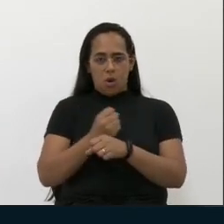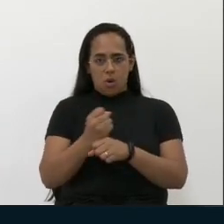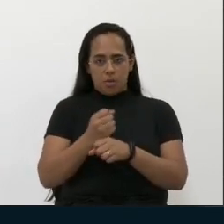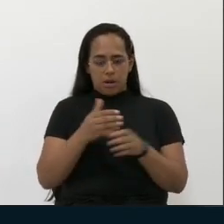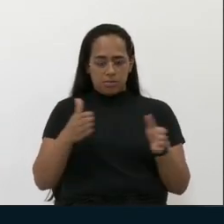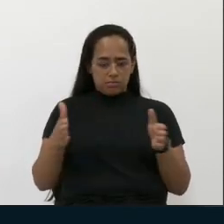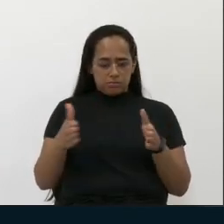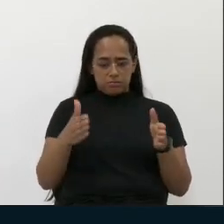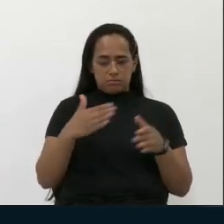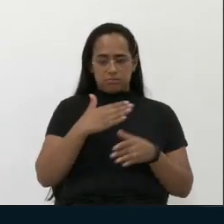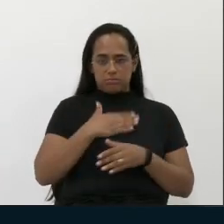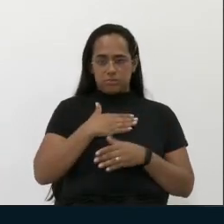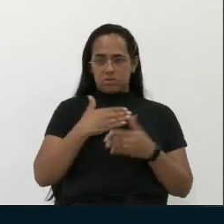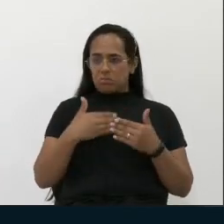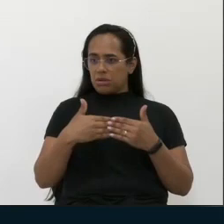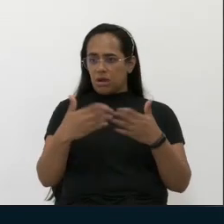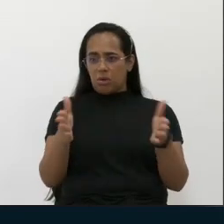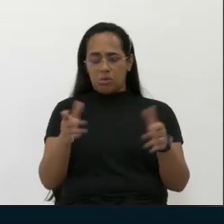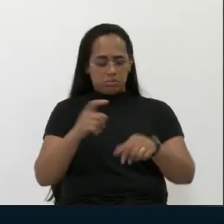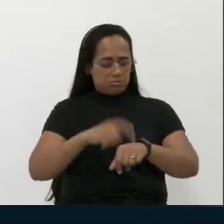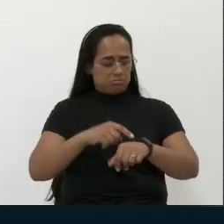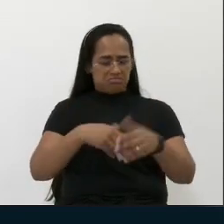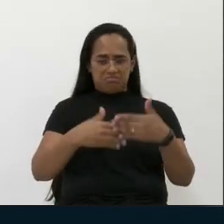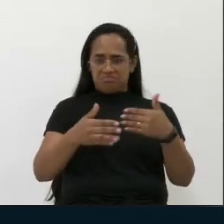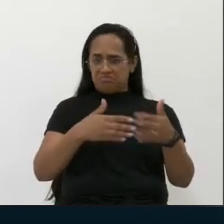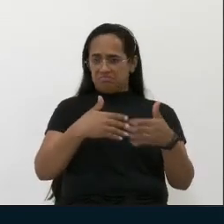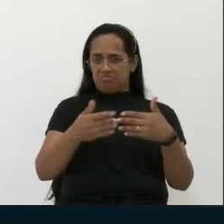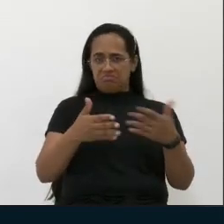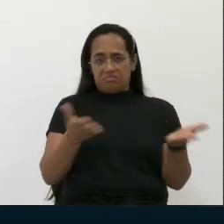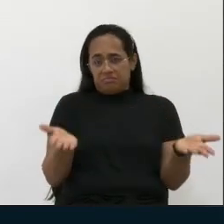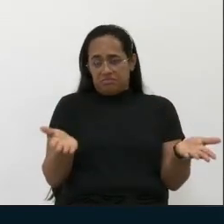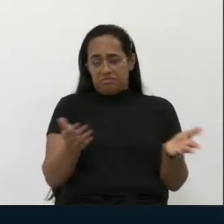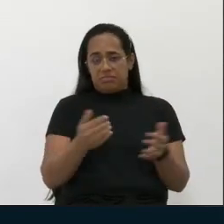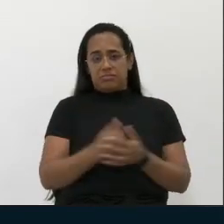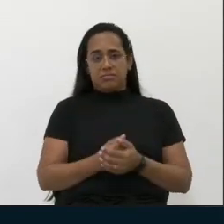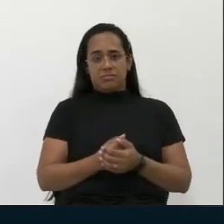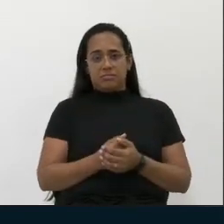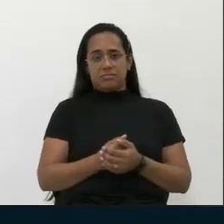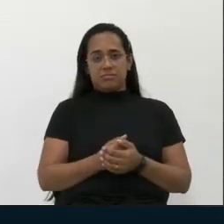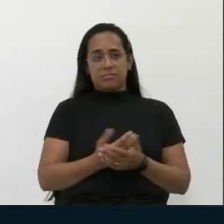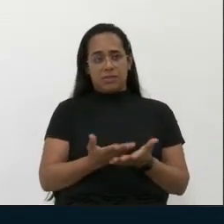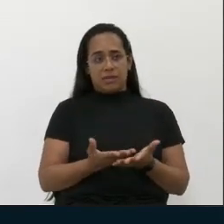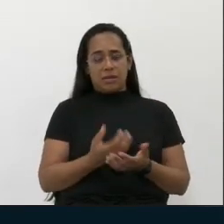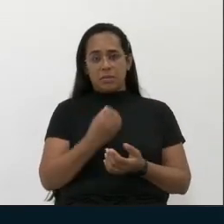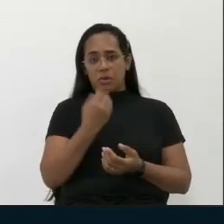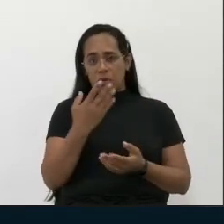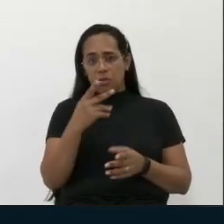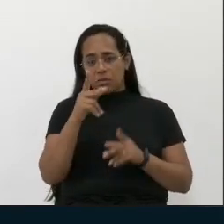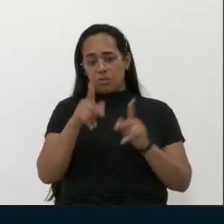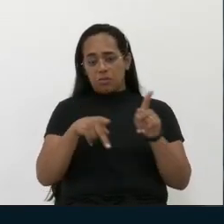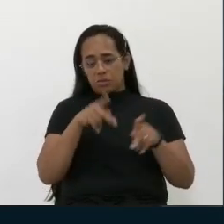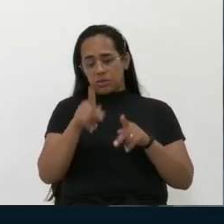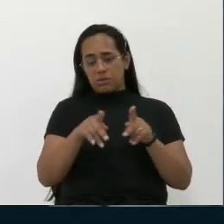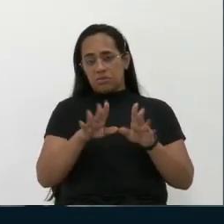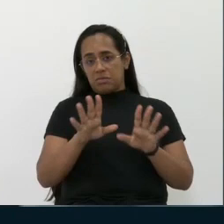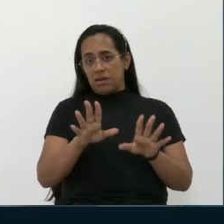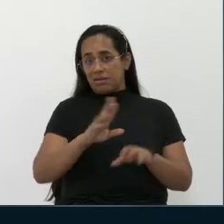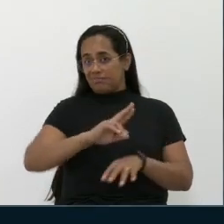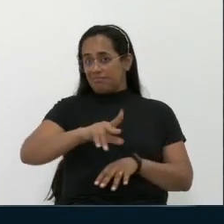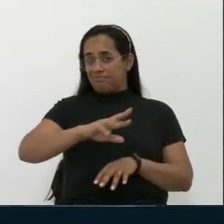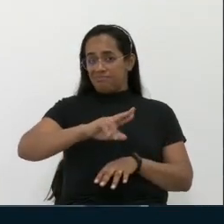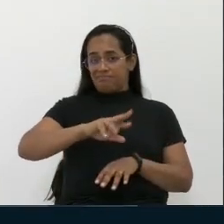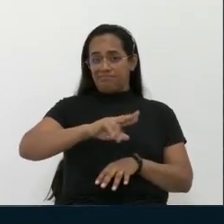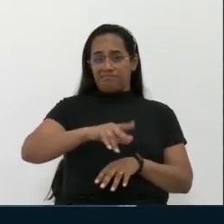quiser. O mais rápido possível para beneficiar a população. E não é o que está acontecendo. Não é estranho? O presidente Lula está vindo